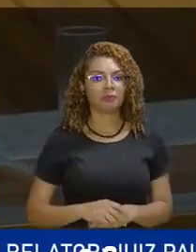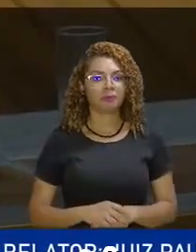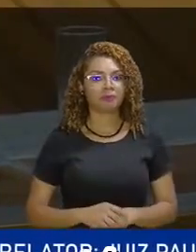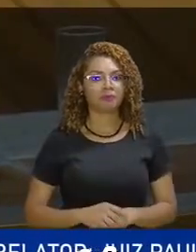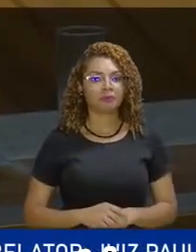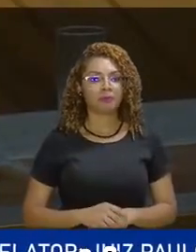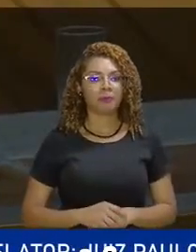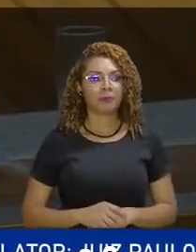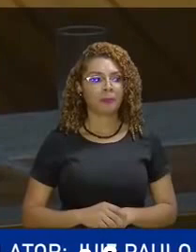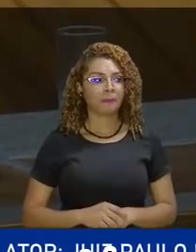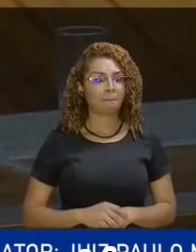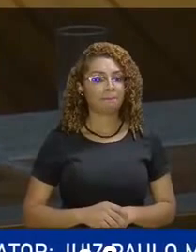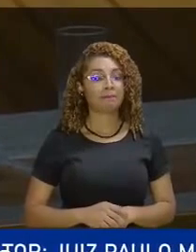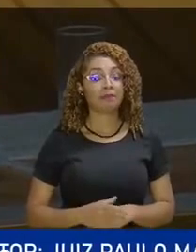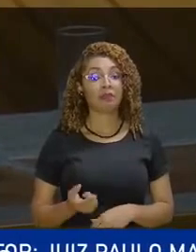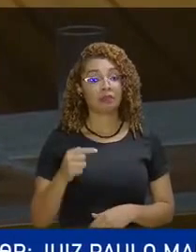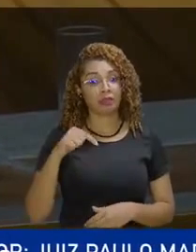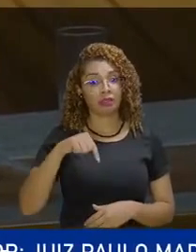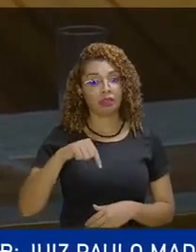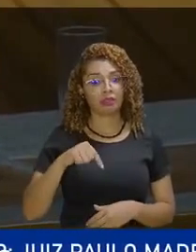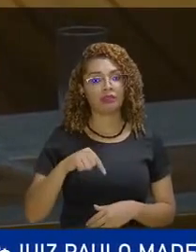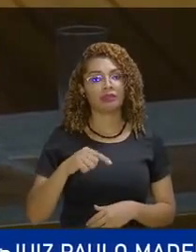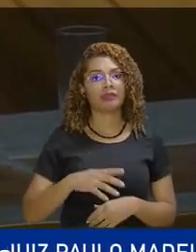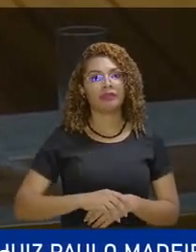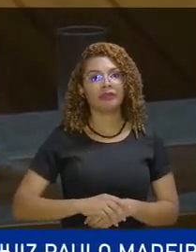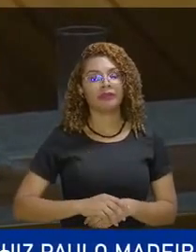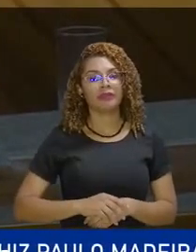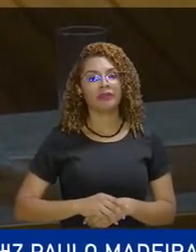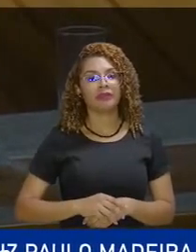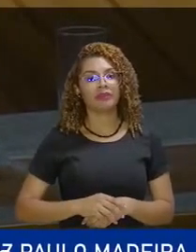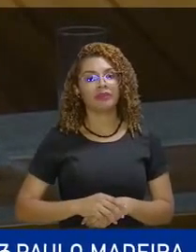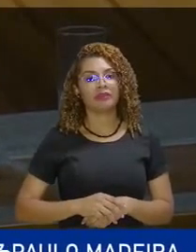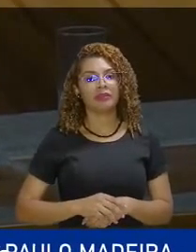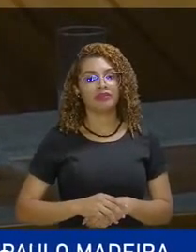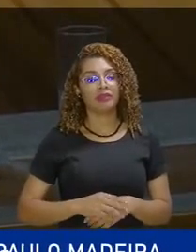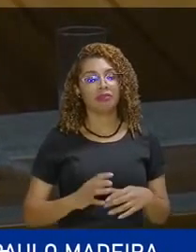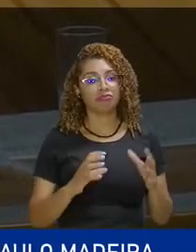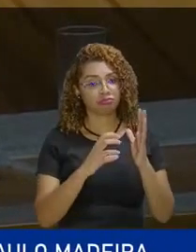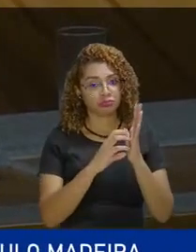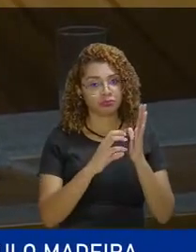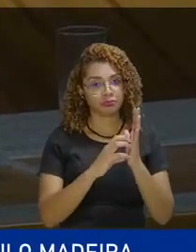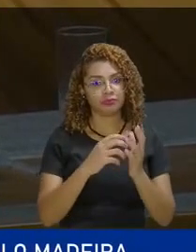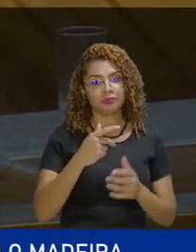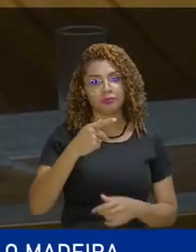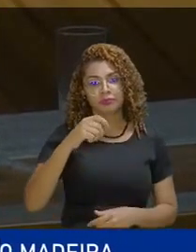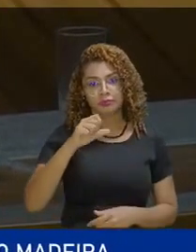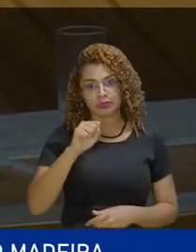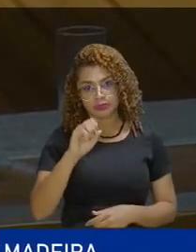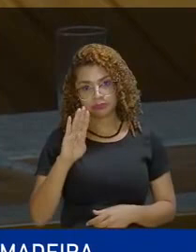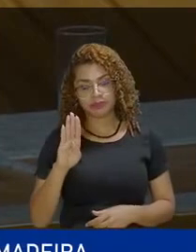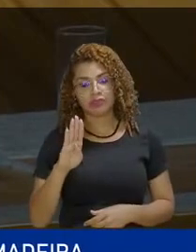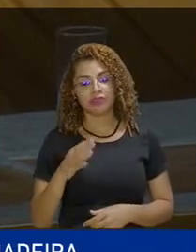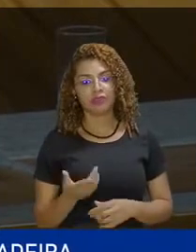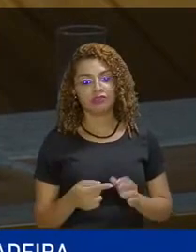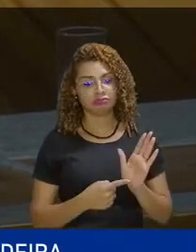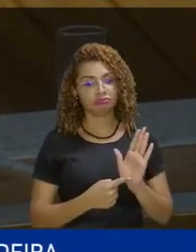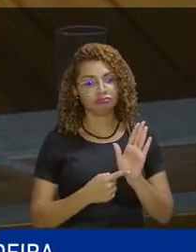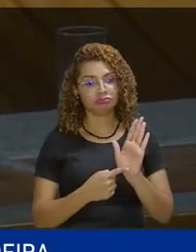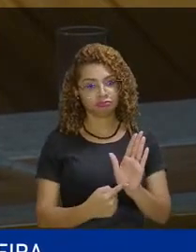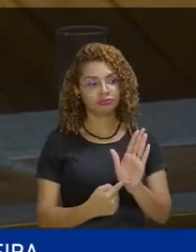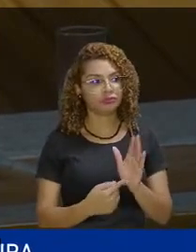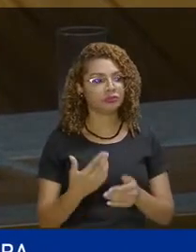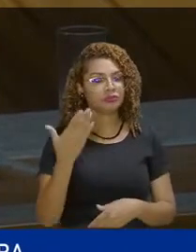senhora procuradora, aqui é o seguinte, o Foco no juiz Paulo Madeira apresentou prestação de contas referente ao